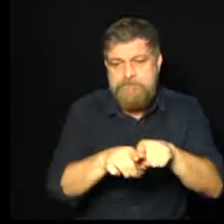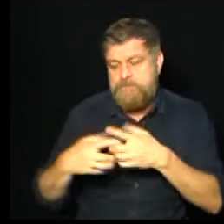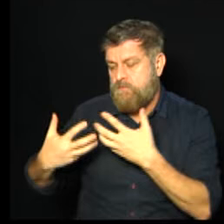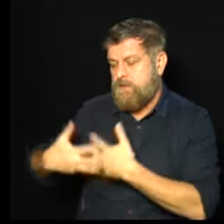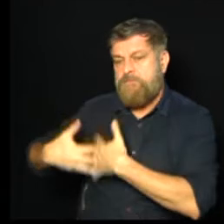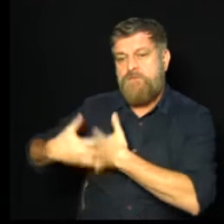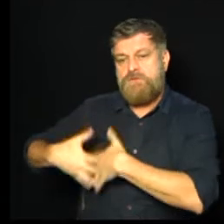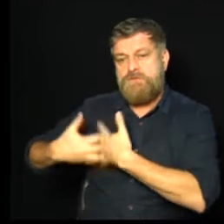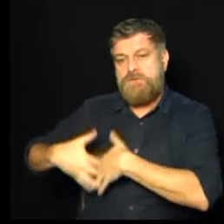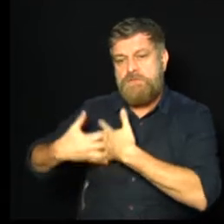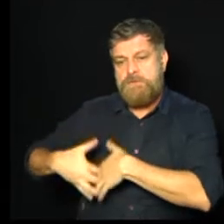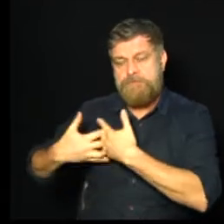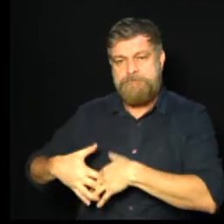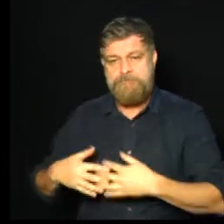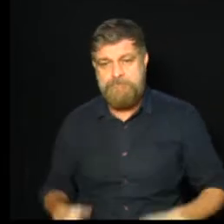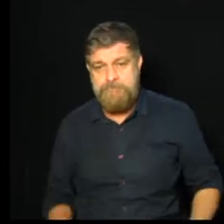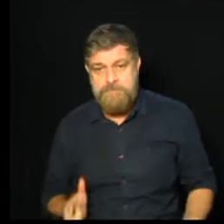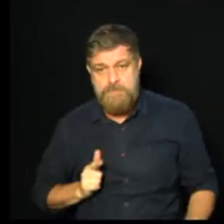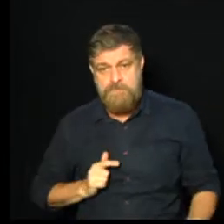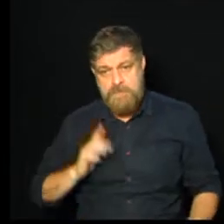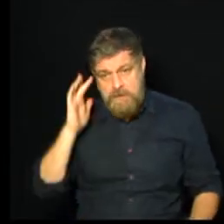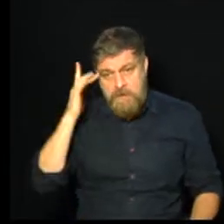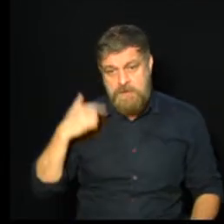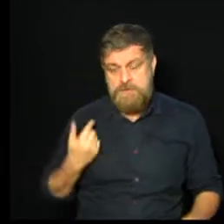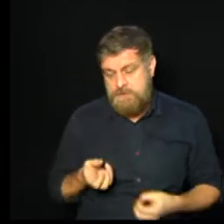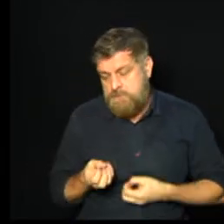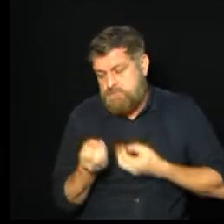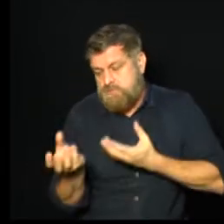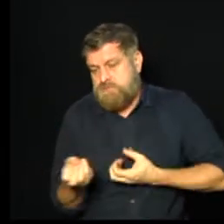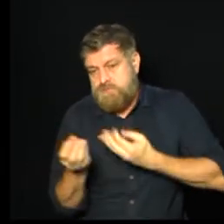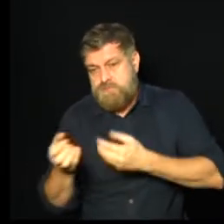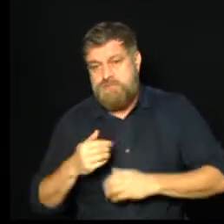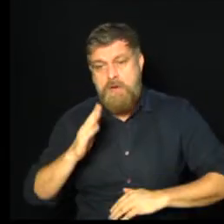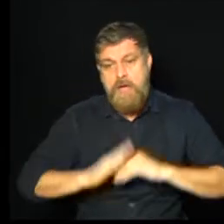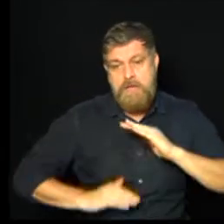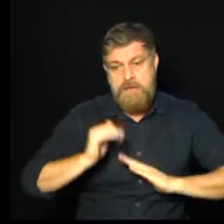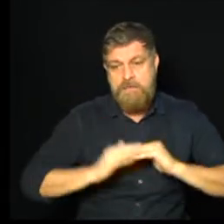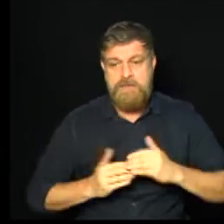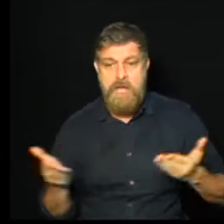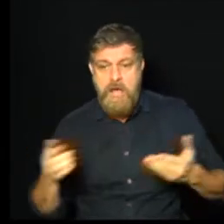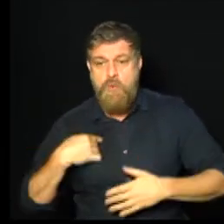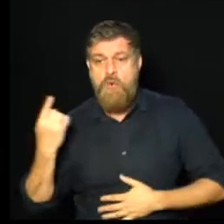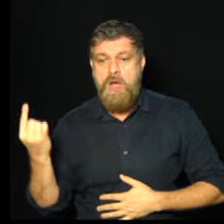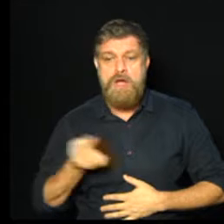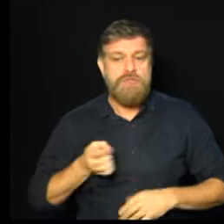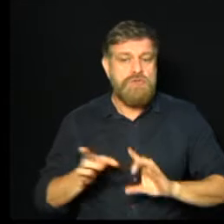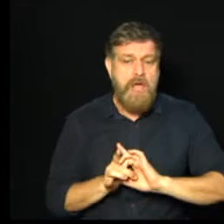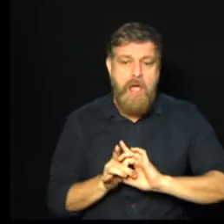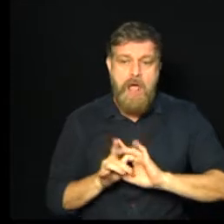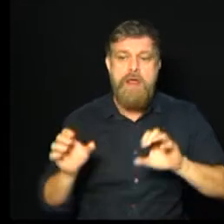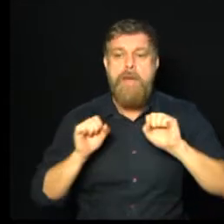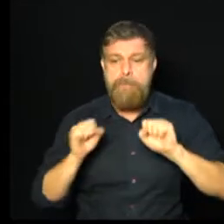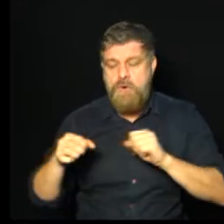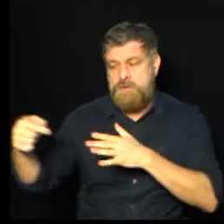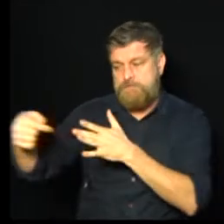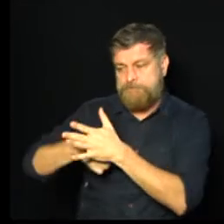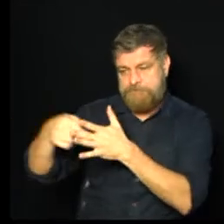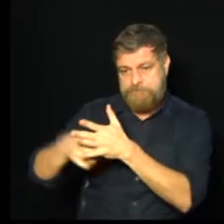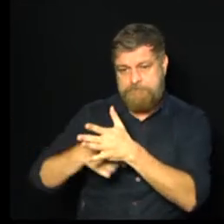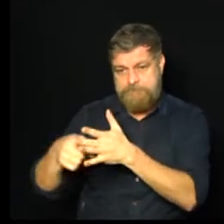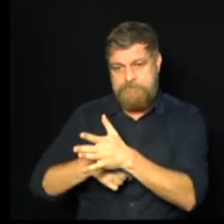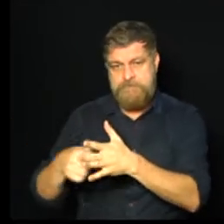duas maneiras. Eu acho que, com isso, a gente expôs o que pretende fazer. E agora a gente fica aberto para eventuais